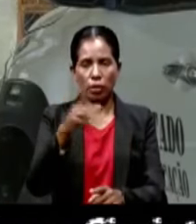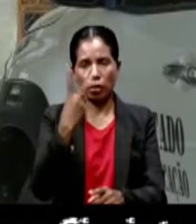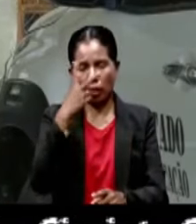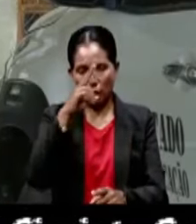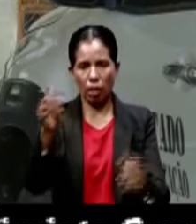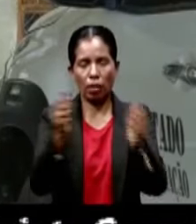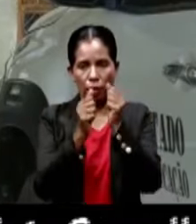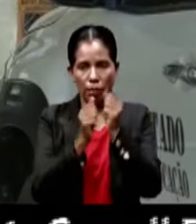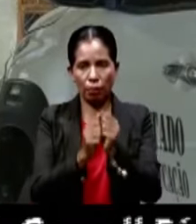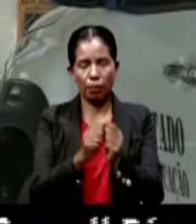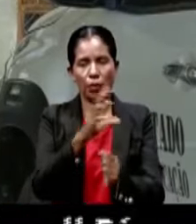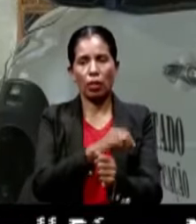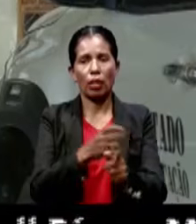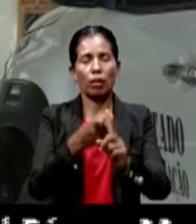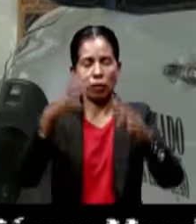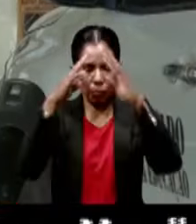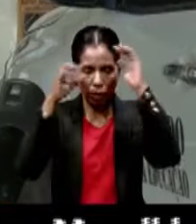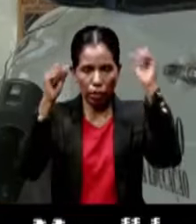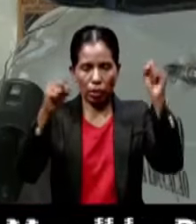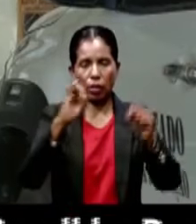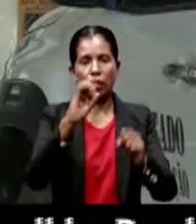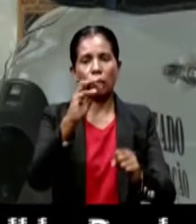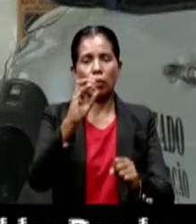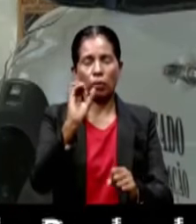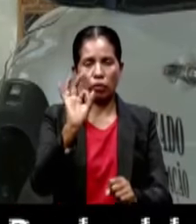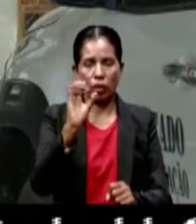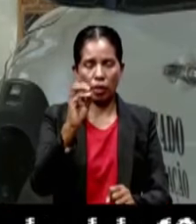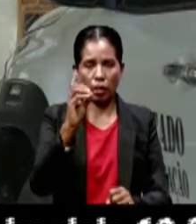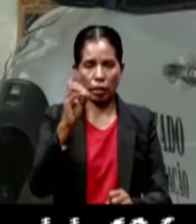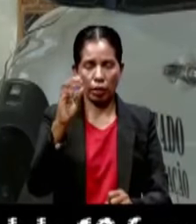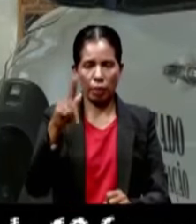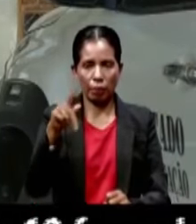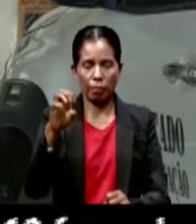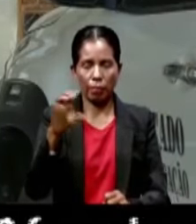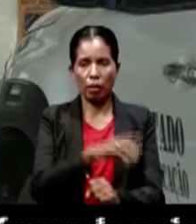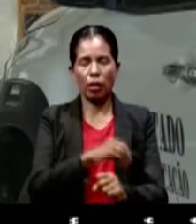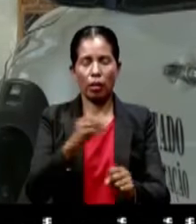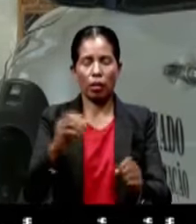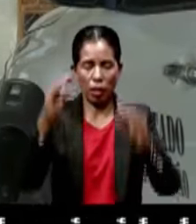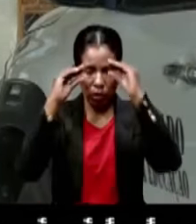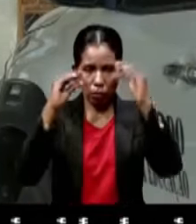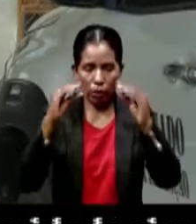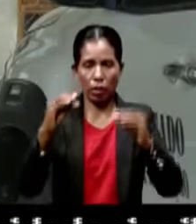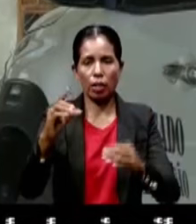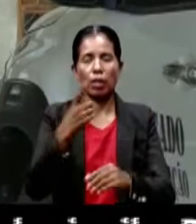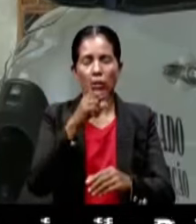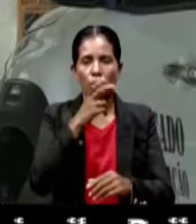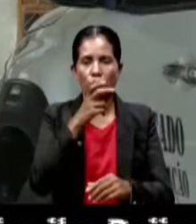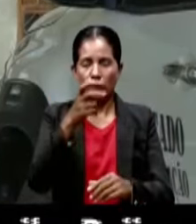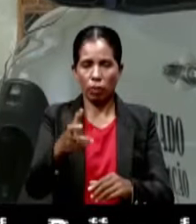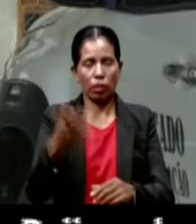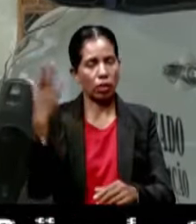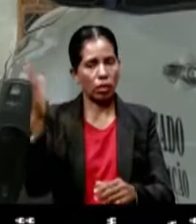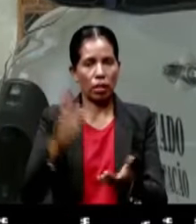assisti hamoto intervenção presidente em Fordepe conaba questão metodologia hanor em lian português nia e ha